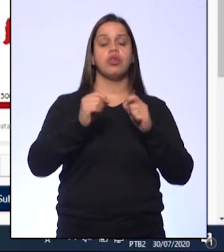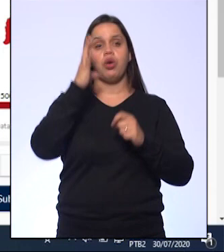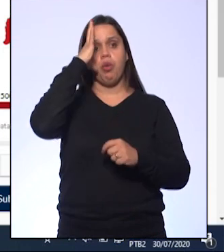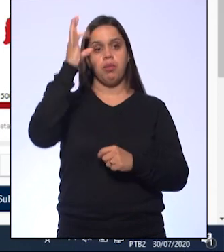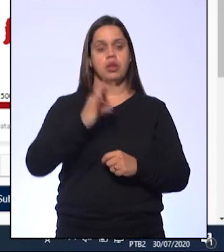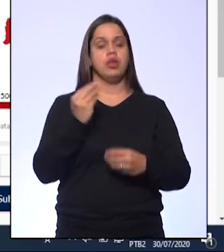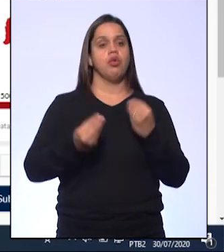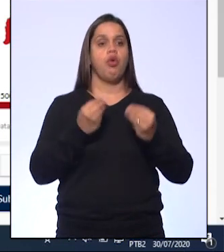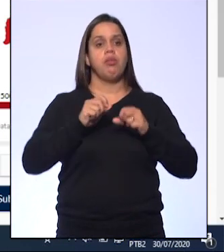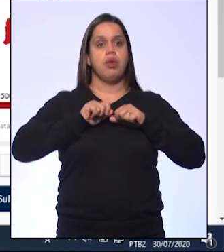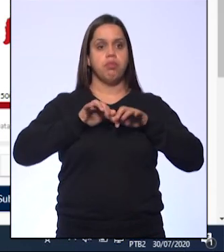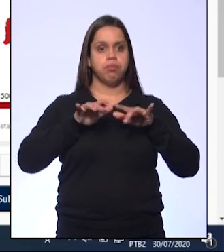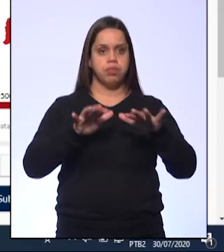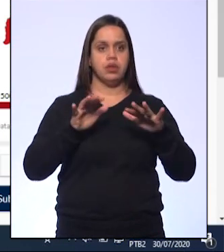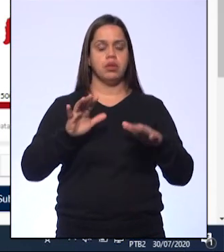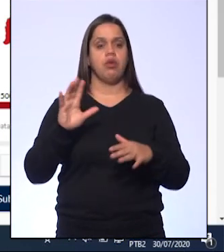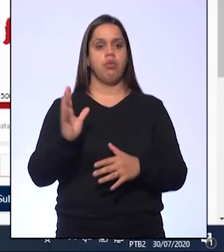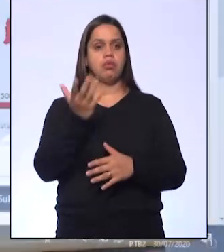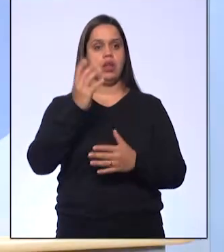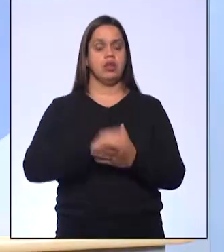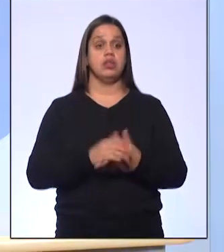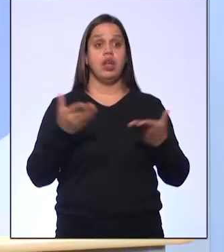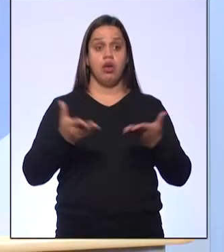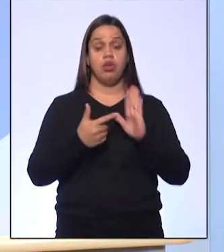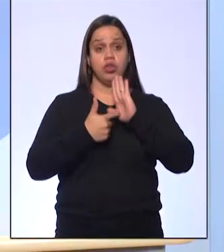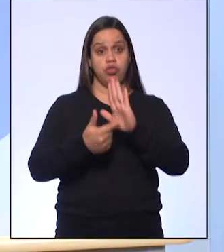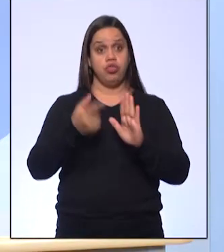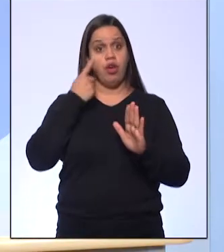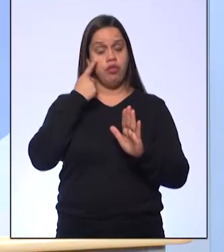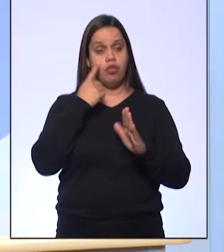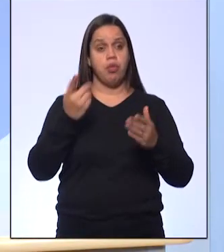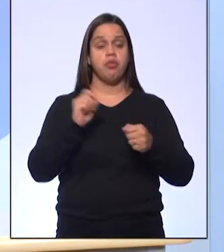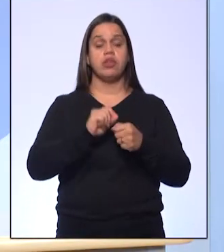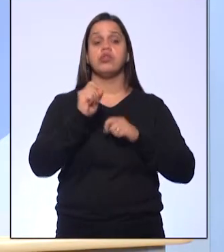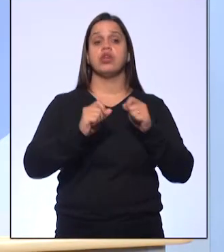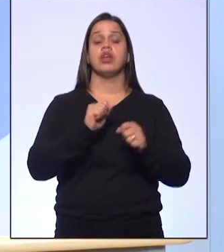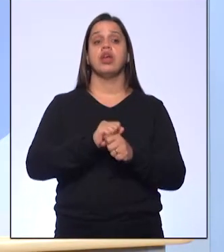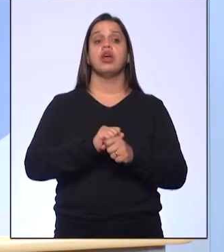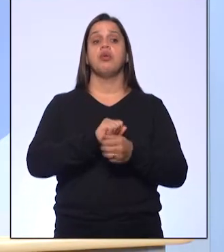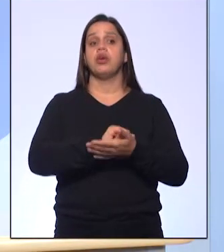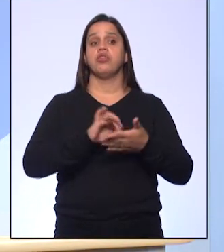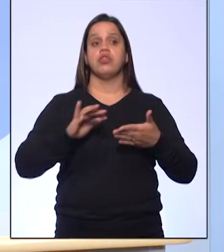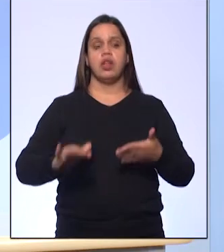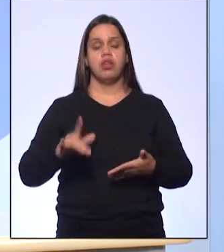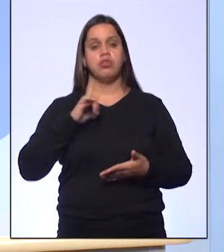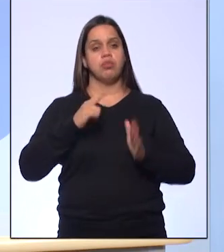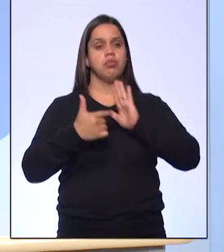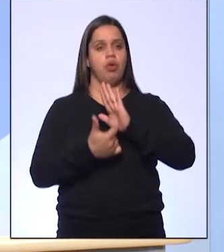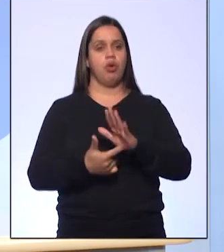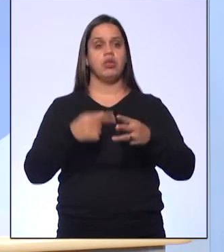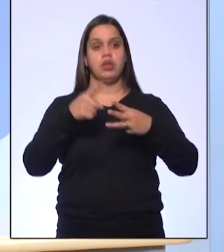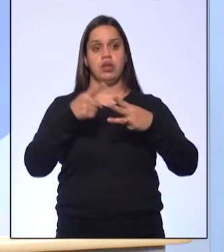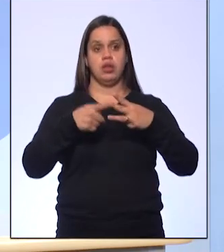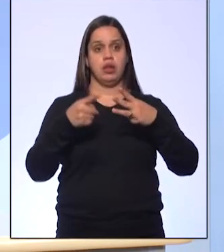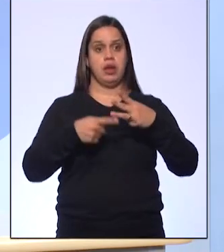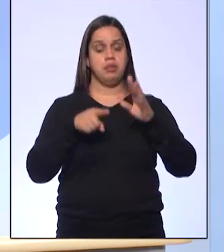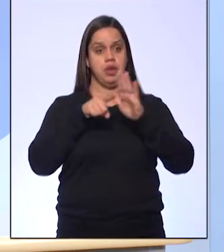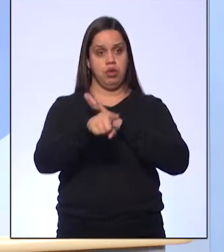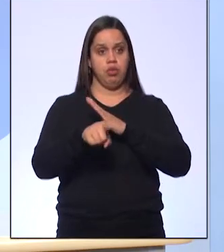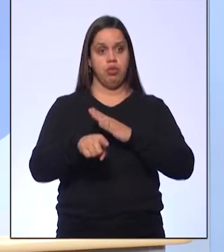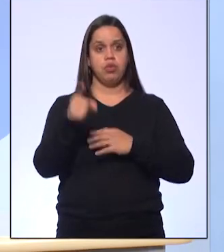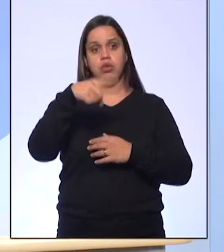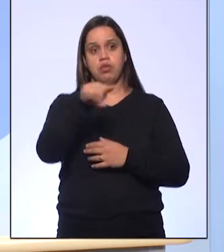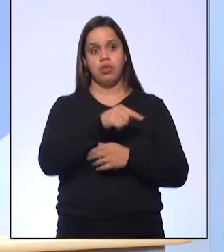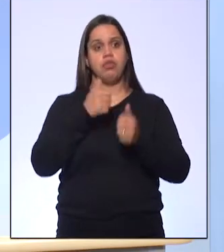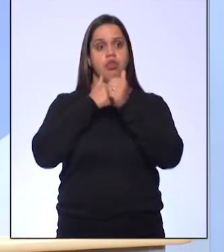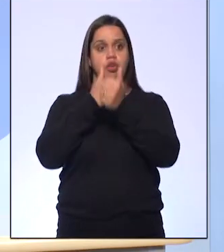compreender. E, diante disso, nós vamos agora para um exercício, né? É um exercício, ele traz aí 3 questionamentos que vocês